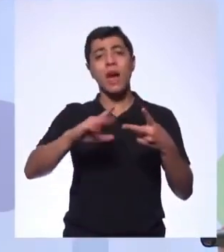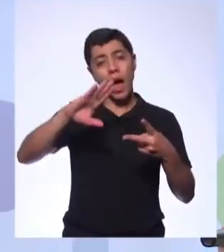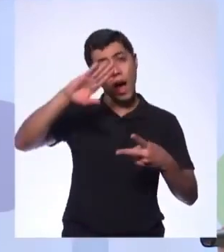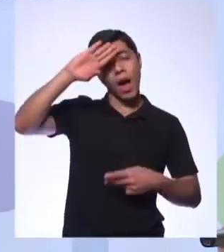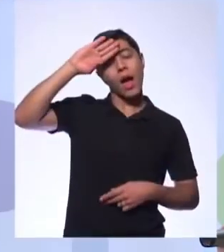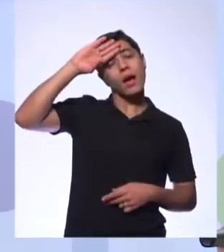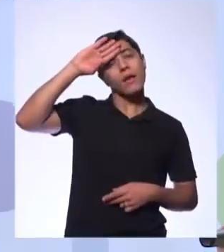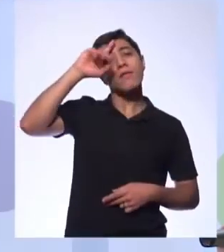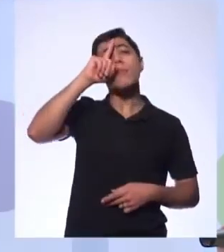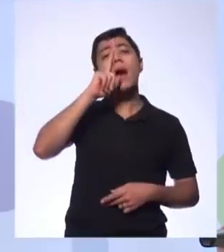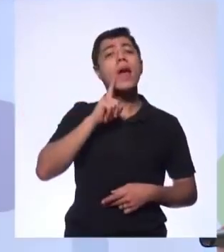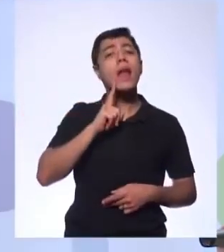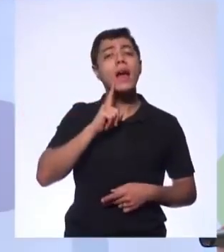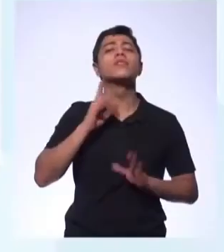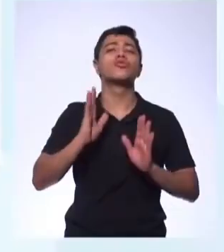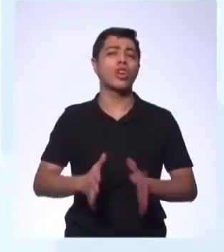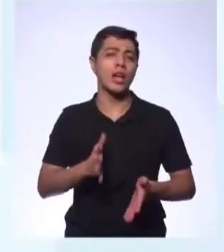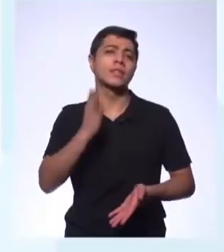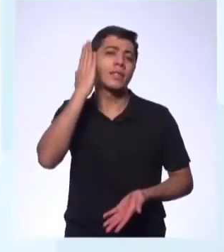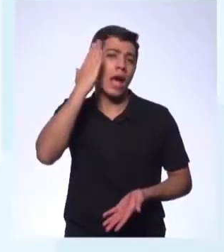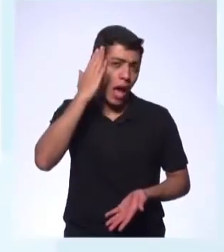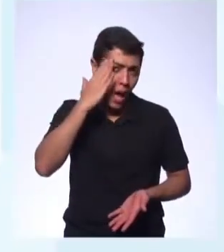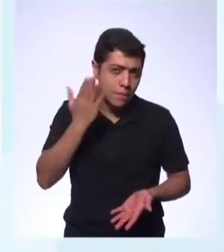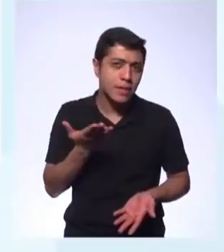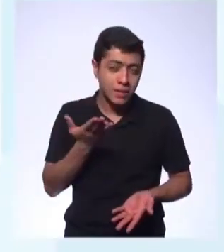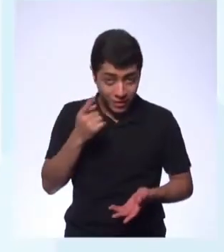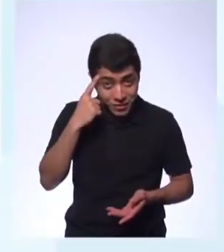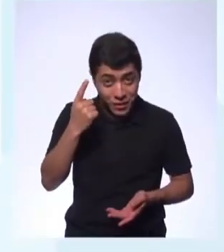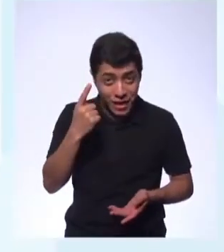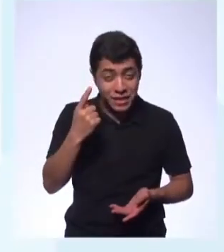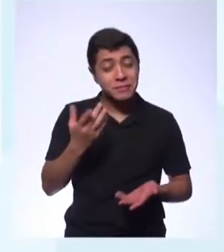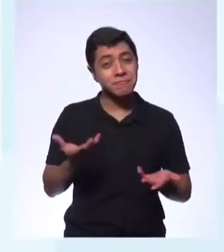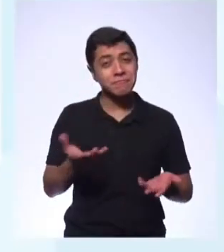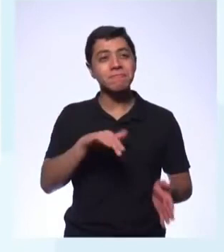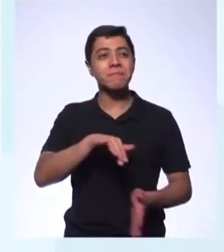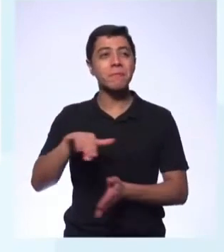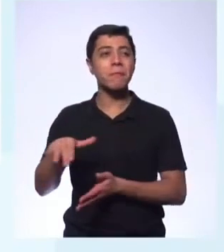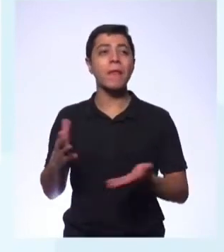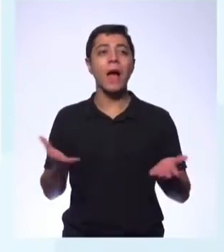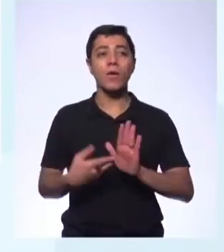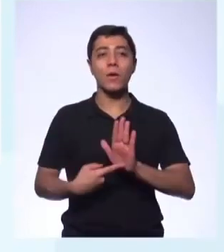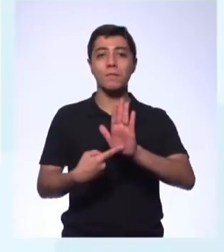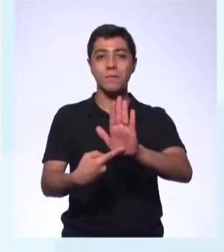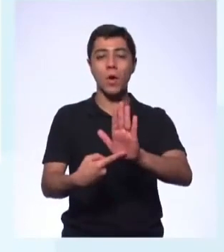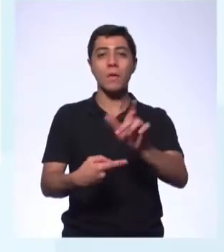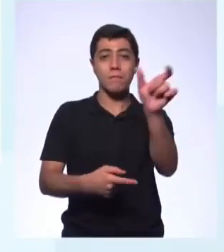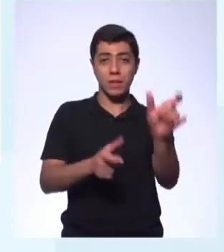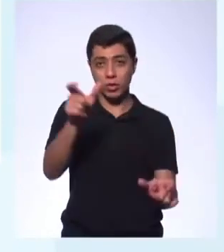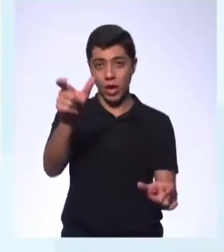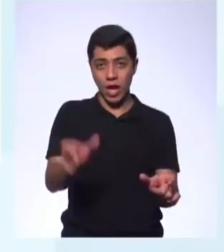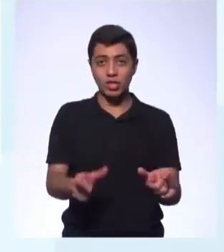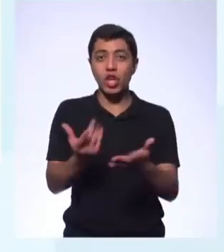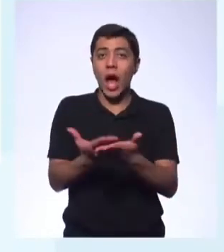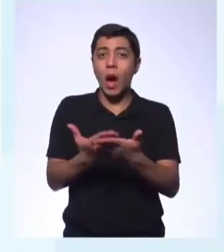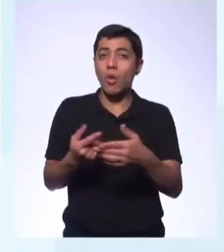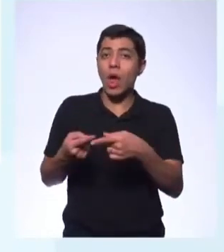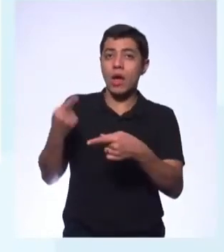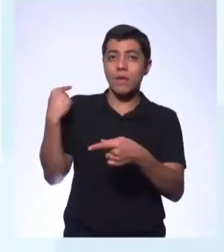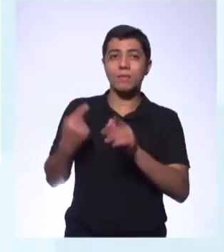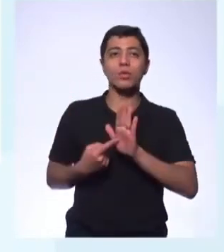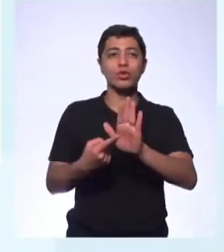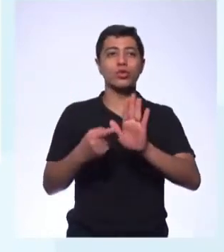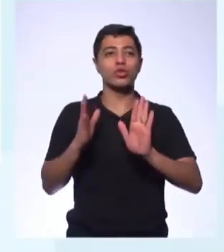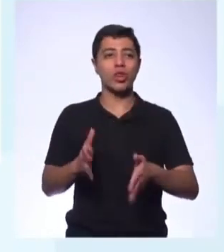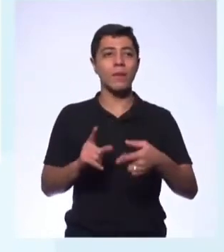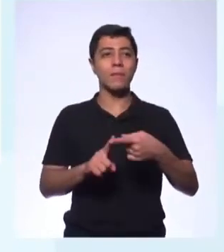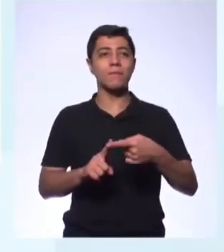leitura. Na tela vocês podem ver os personagens que nós tratamos aqui nas últimas aulas. Em destaque, os personagens que tratamos.